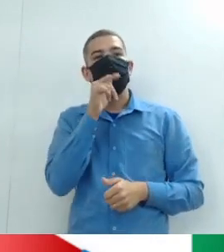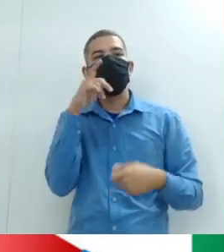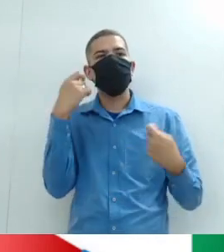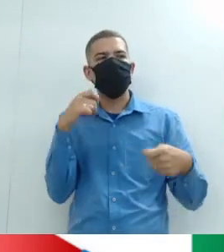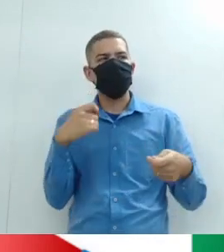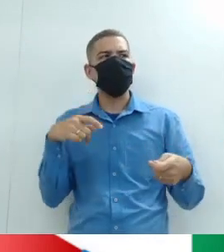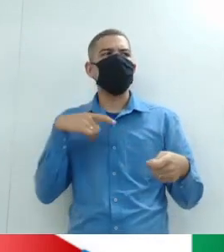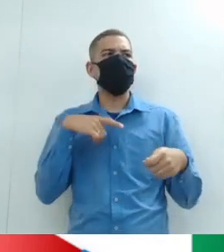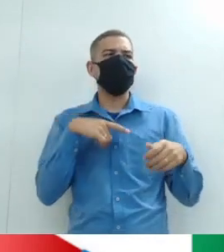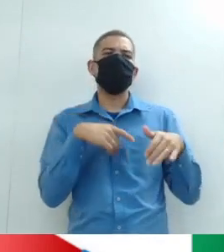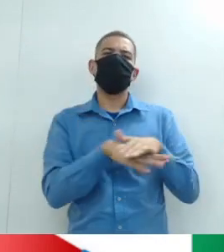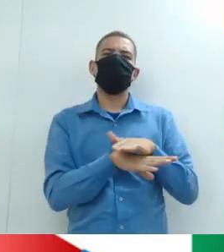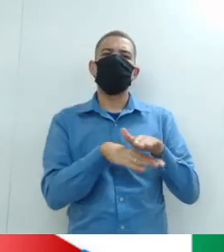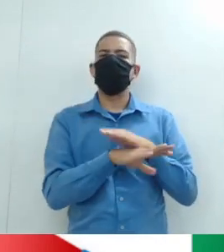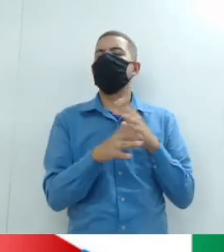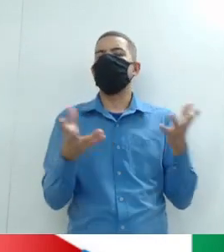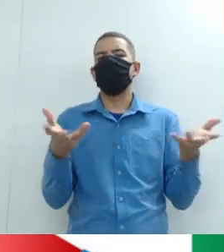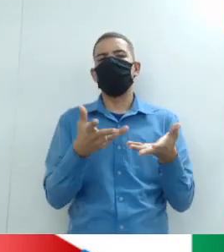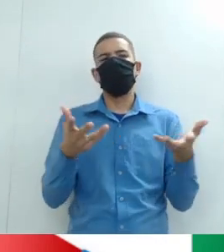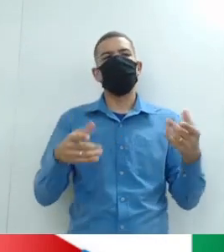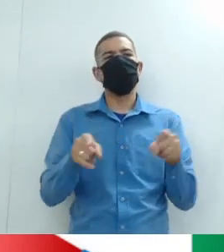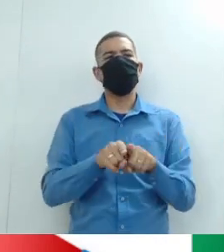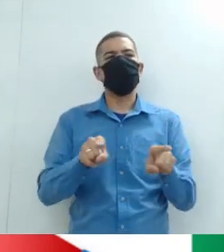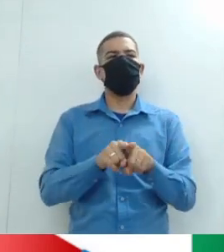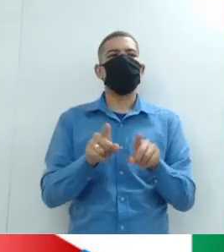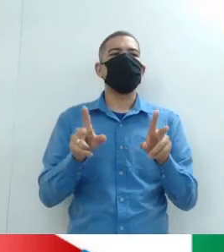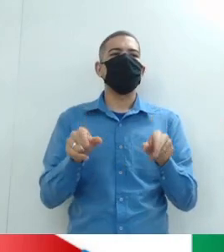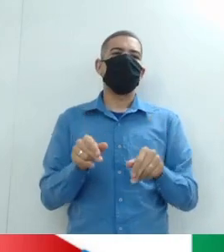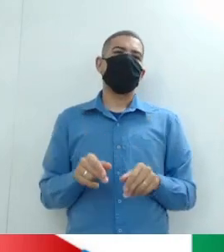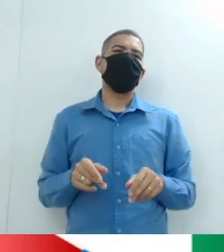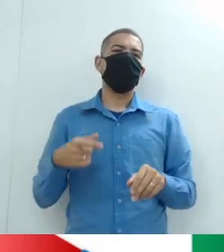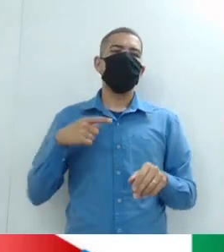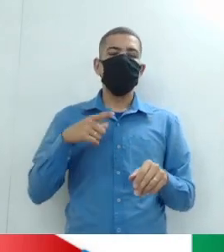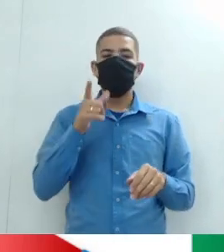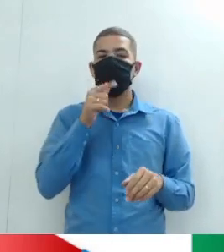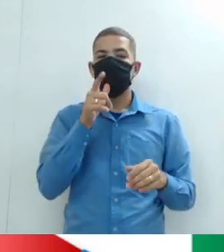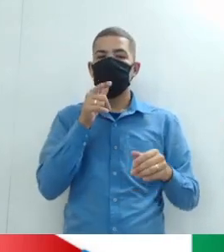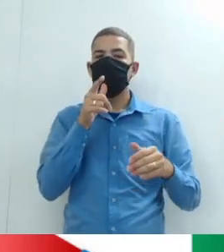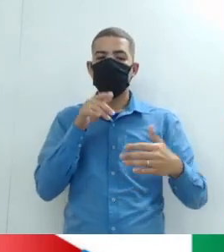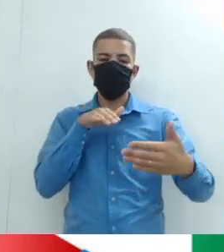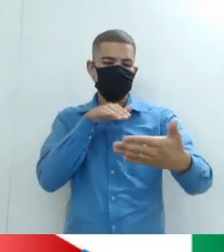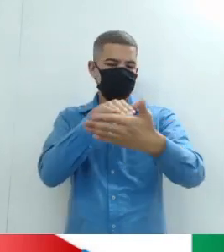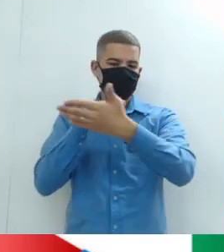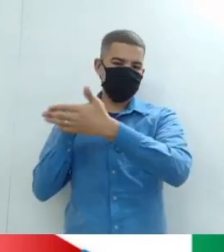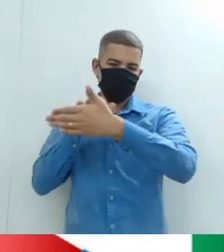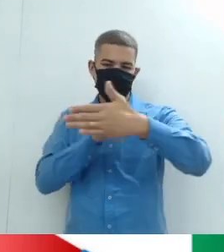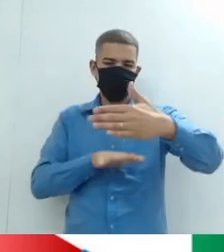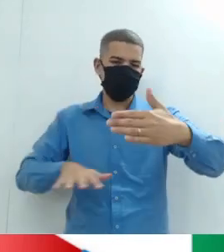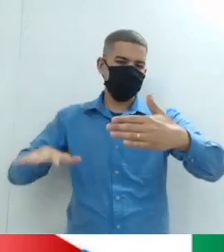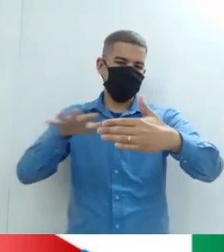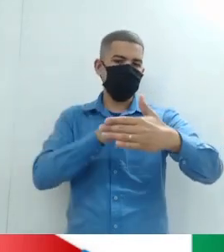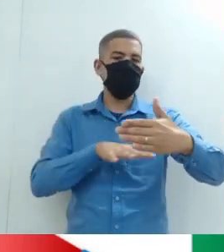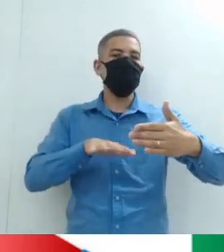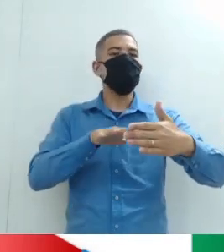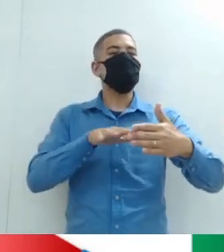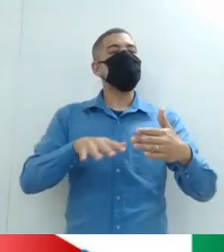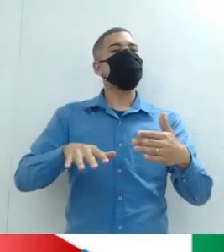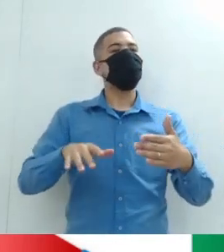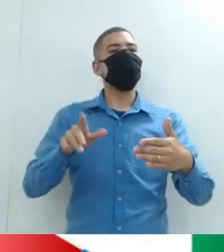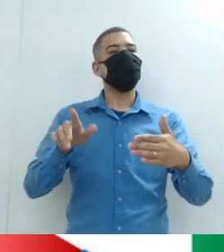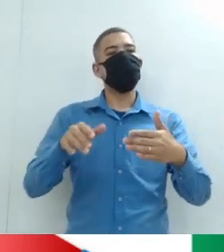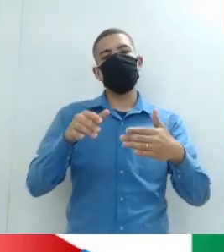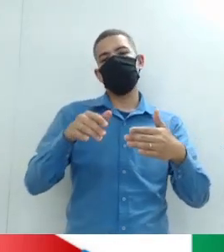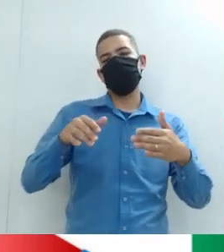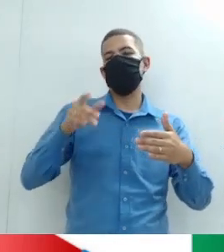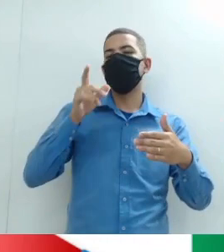reservatório. Na atualidade, assim, nós temos várias represas que são construídas ao longo, né, das margens